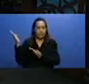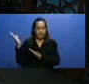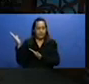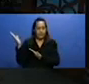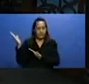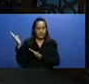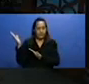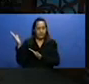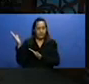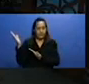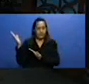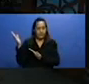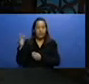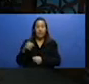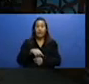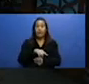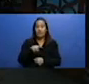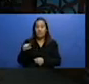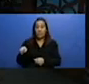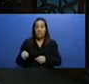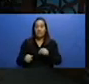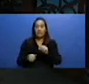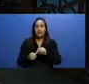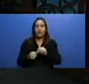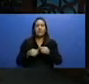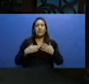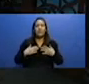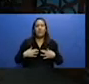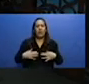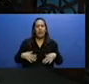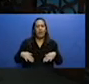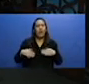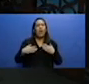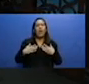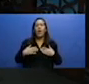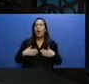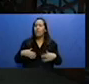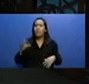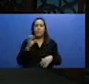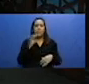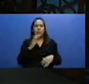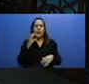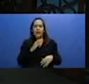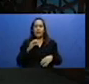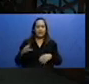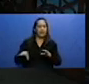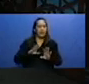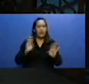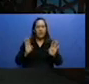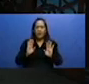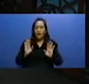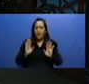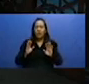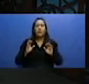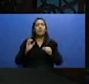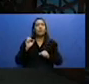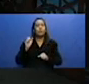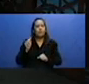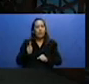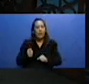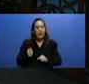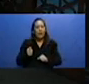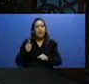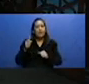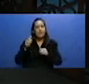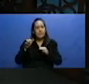com calma em casa, sem apavorar, sem pressa, sem correria, dando pause quando